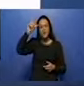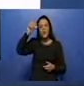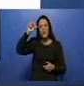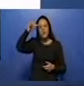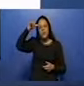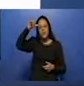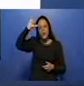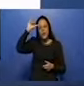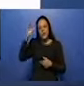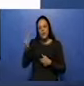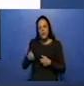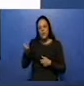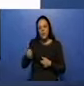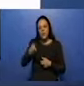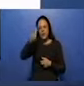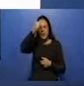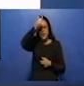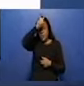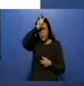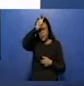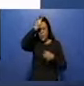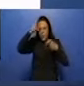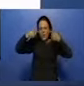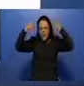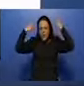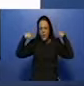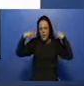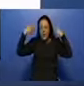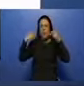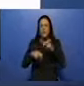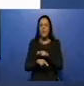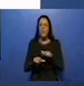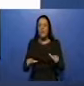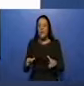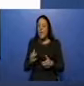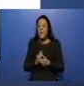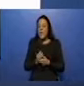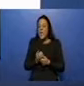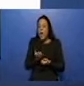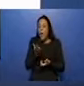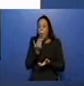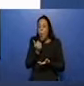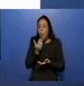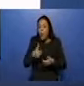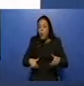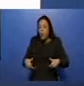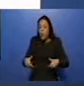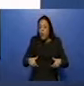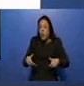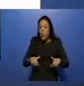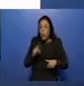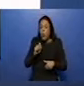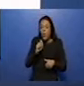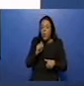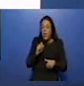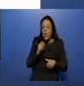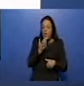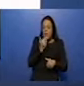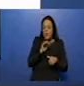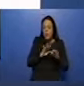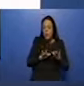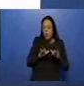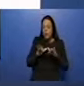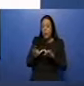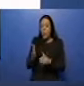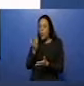ovelhas e cabras, entre outros. Cujo apetite voraz levou muitas plantas nativas à extinção.